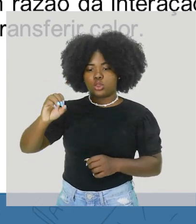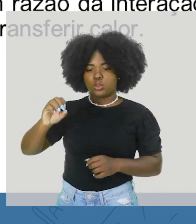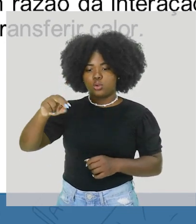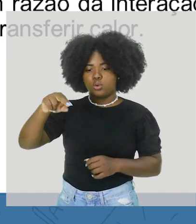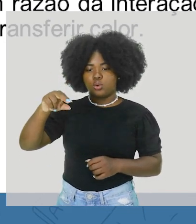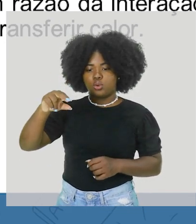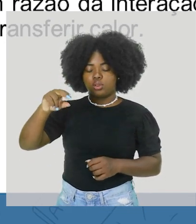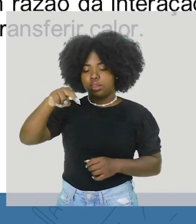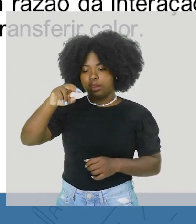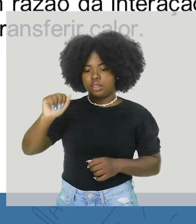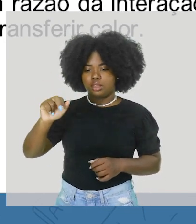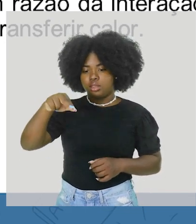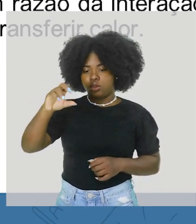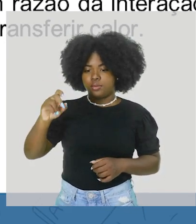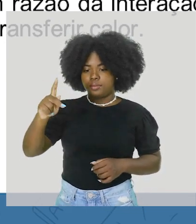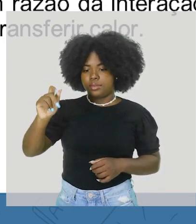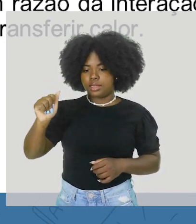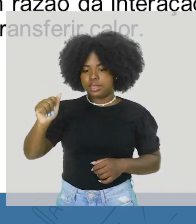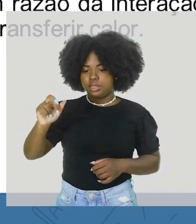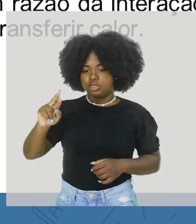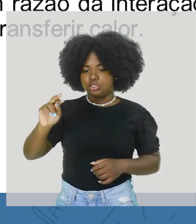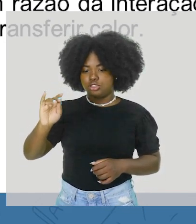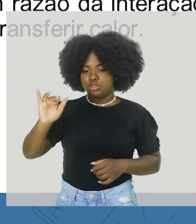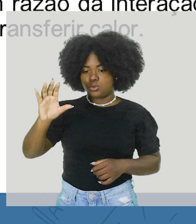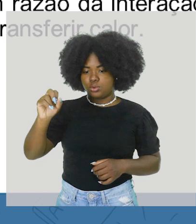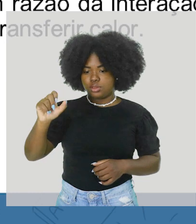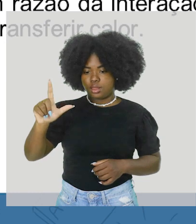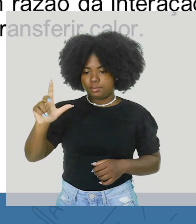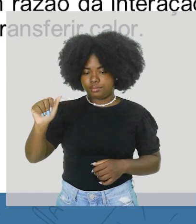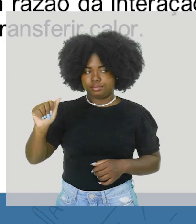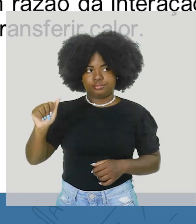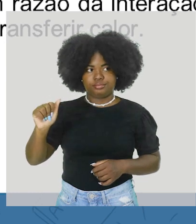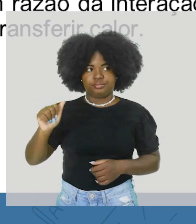fala aí, desse tipo de